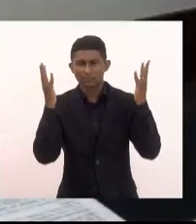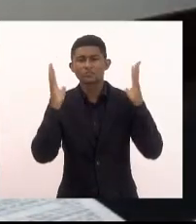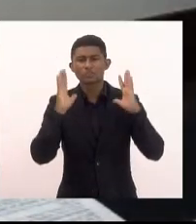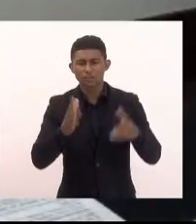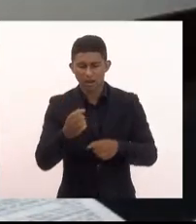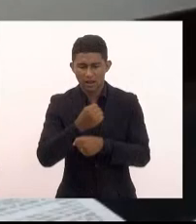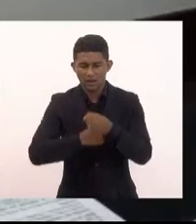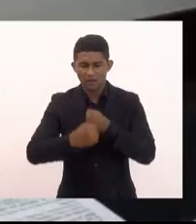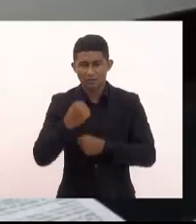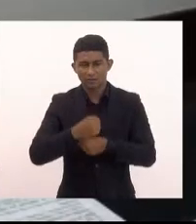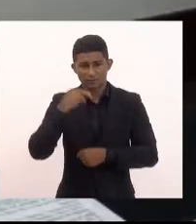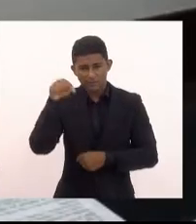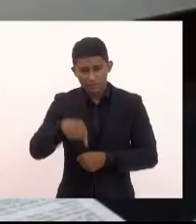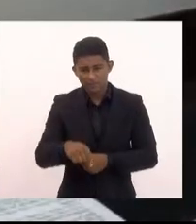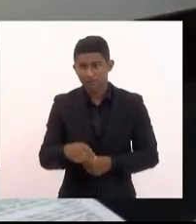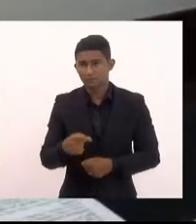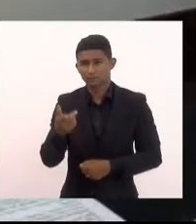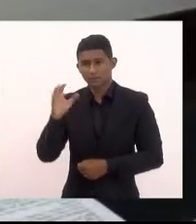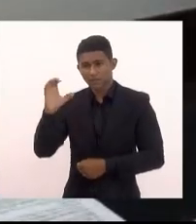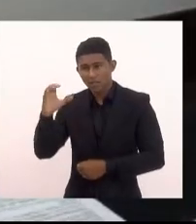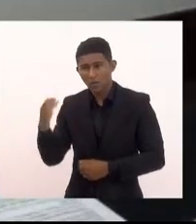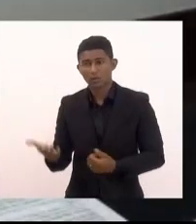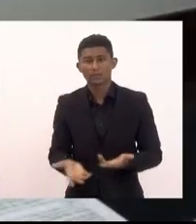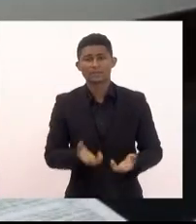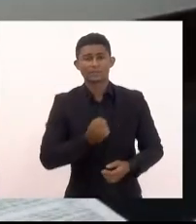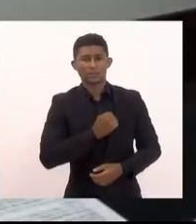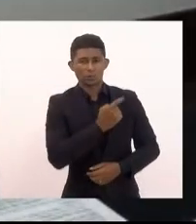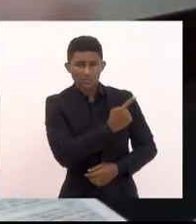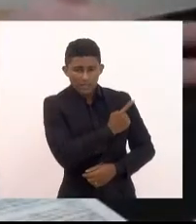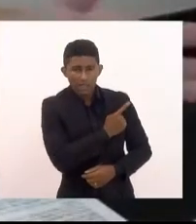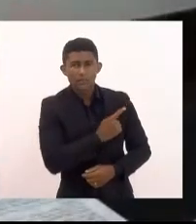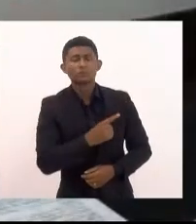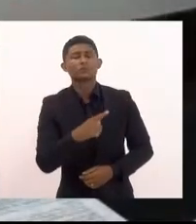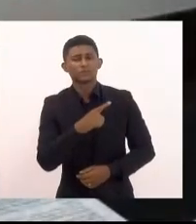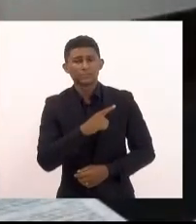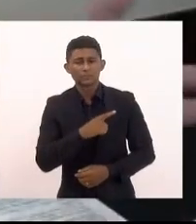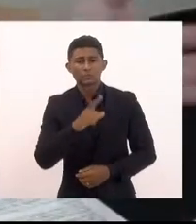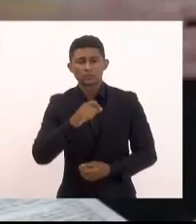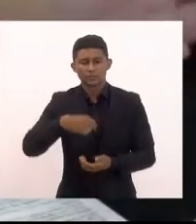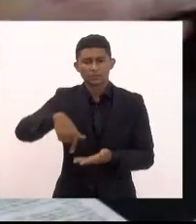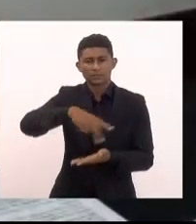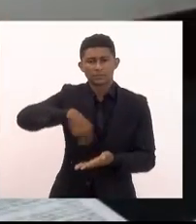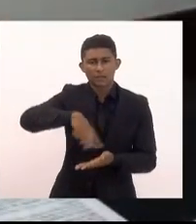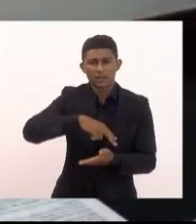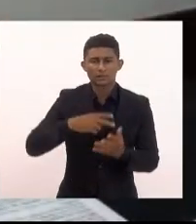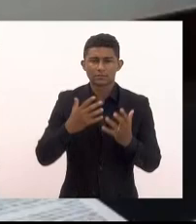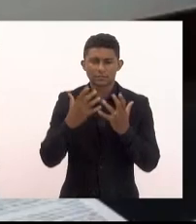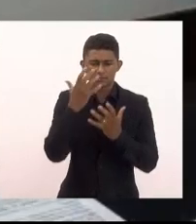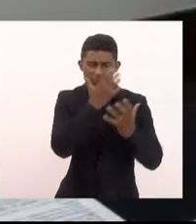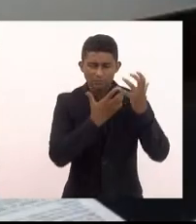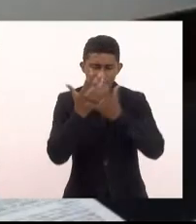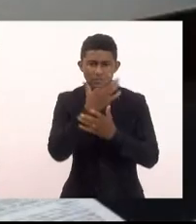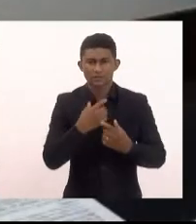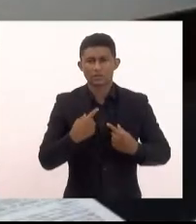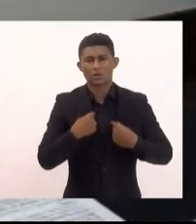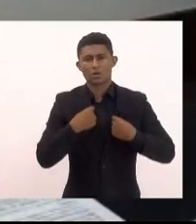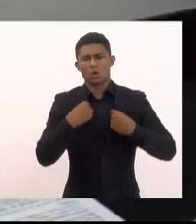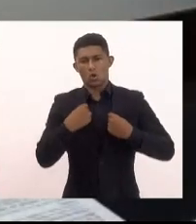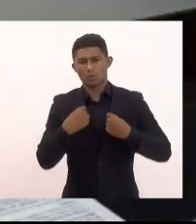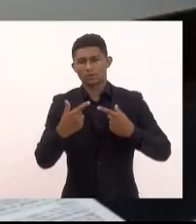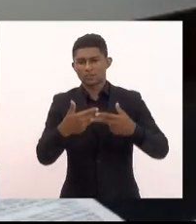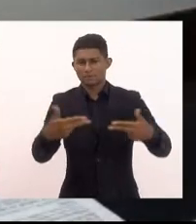no Rio, em Niterói, em São Gonçalo, as danças, as músicas, as vestimentas,